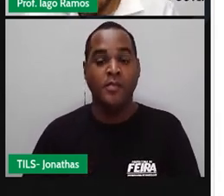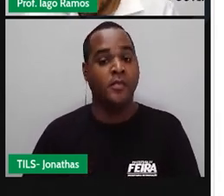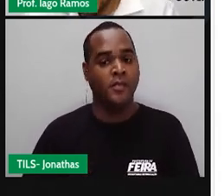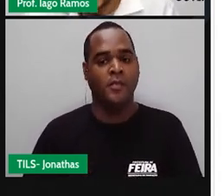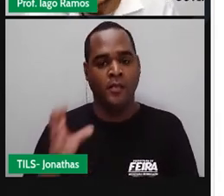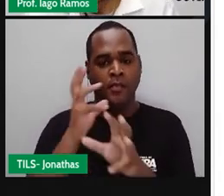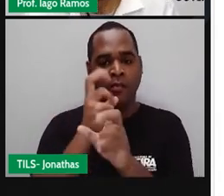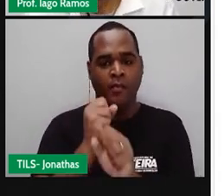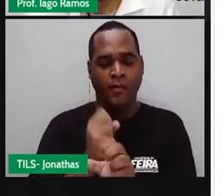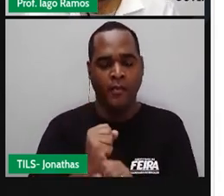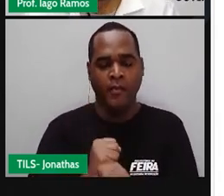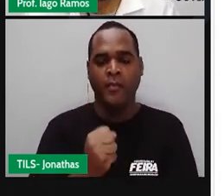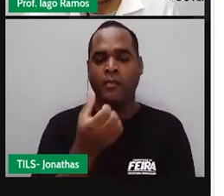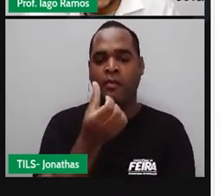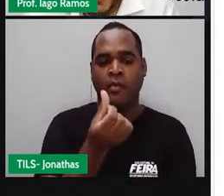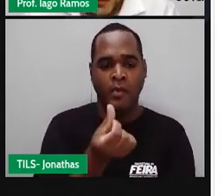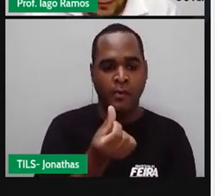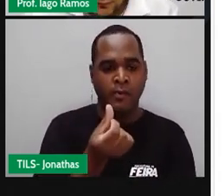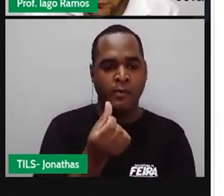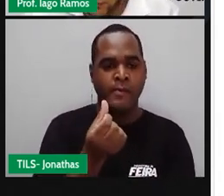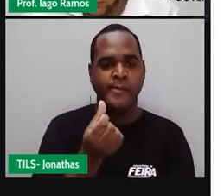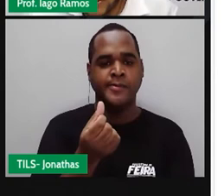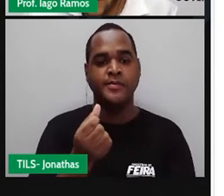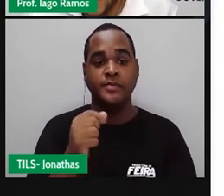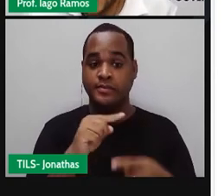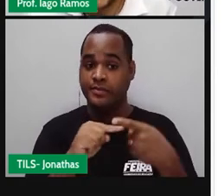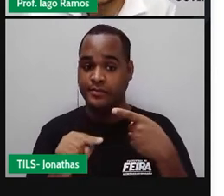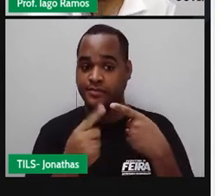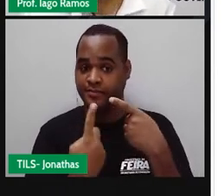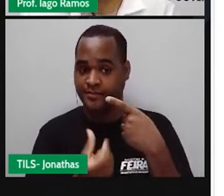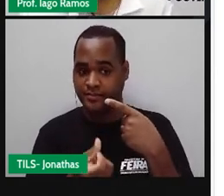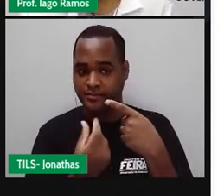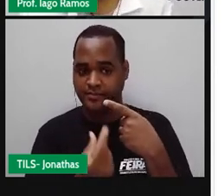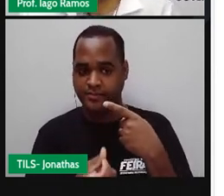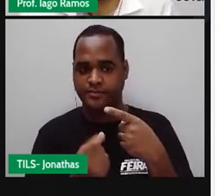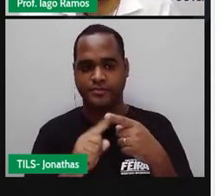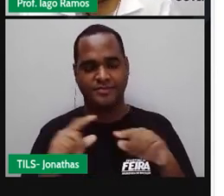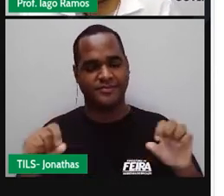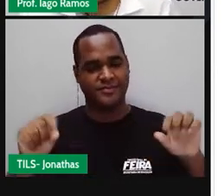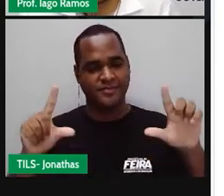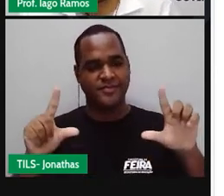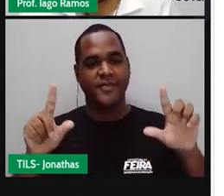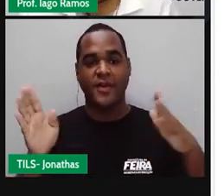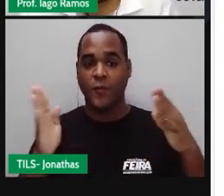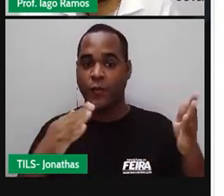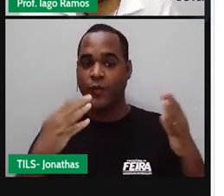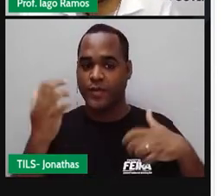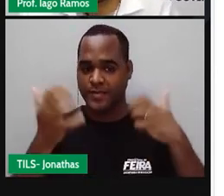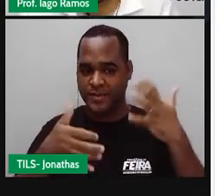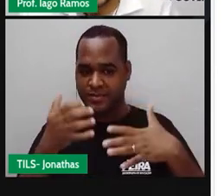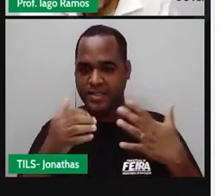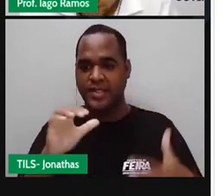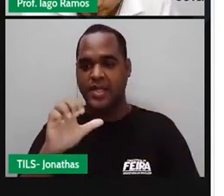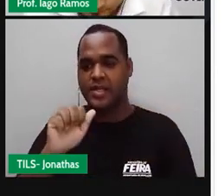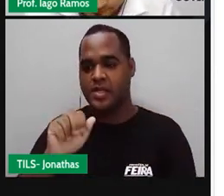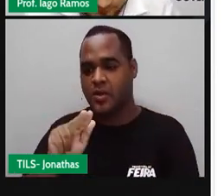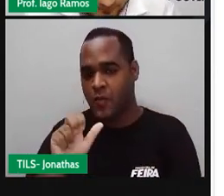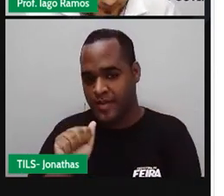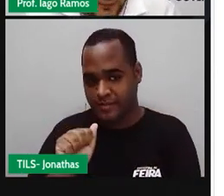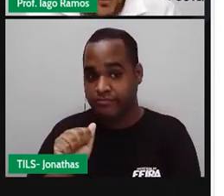contribuição 16 dezesseis avos como tá aparecendo ali na tela para você aqui embaixo ó Cauã